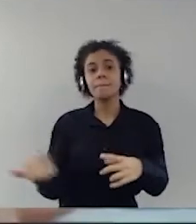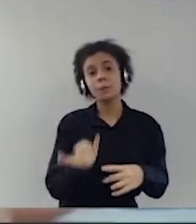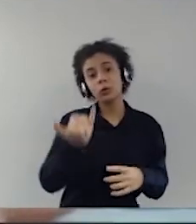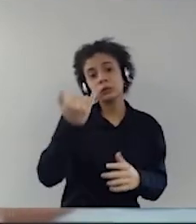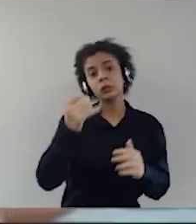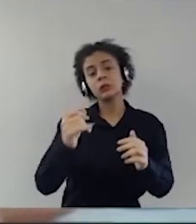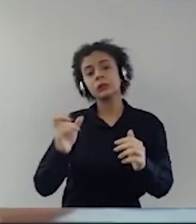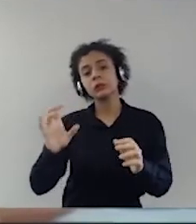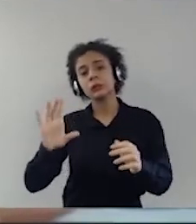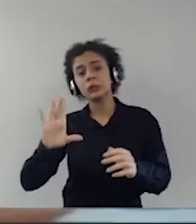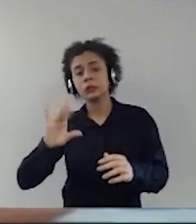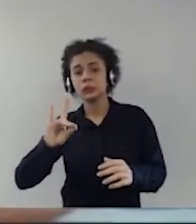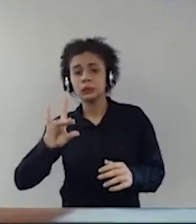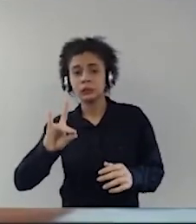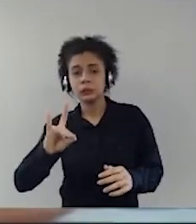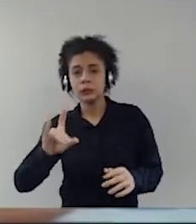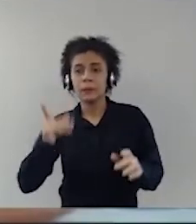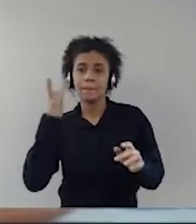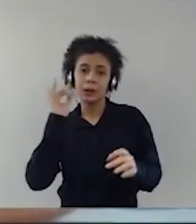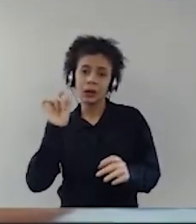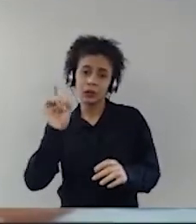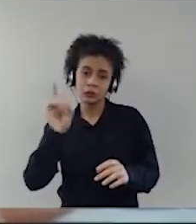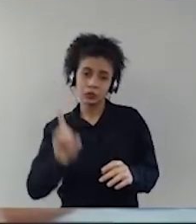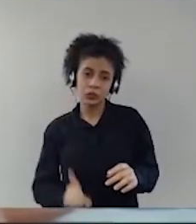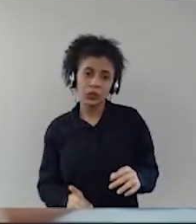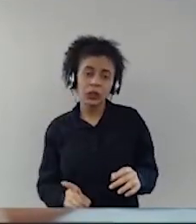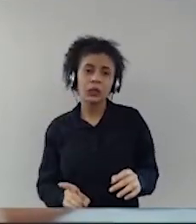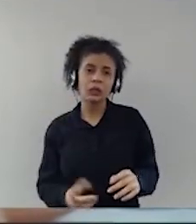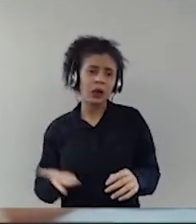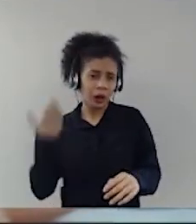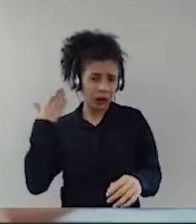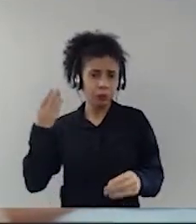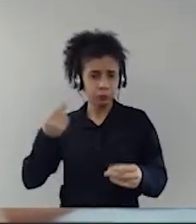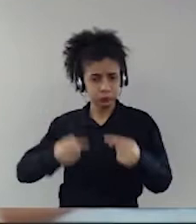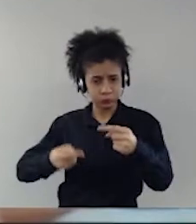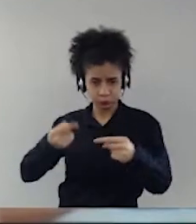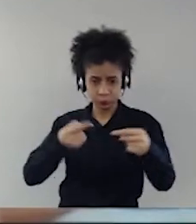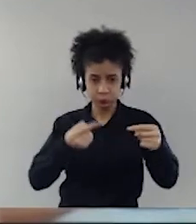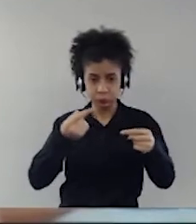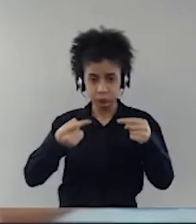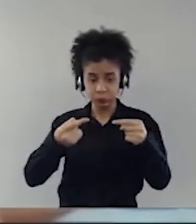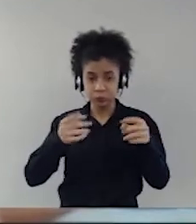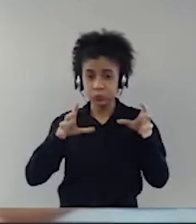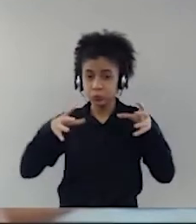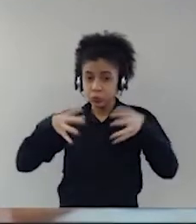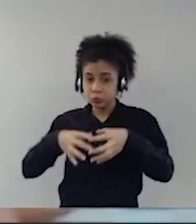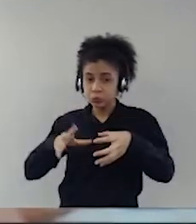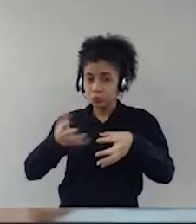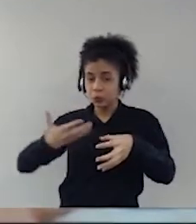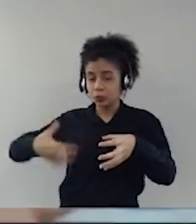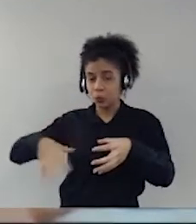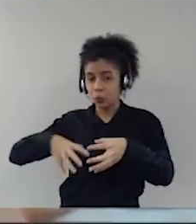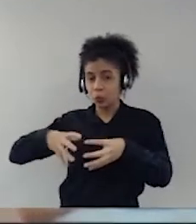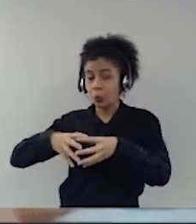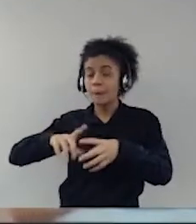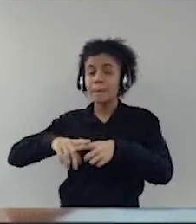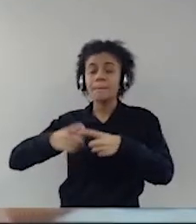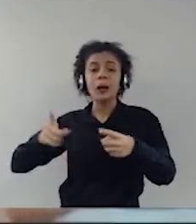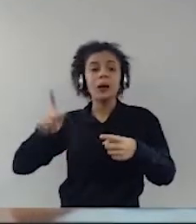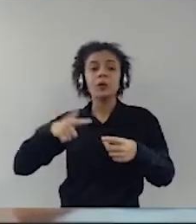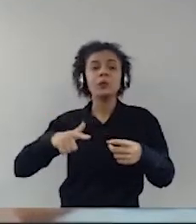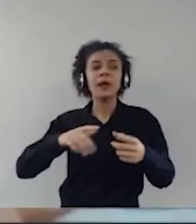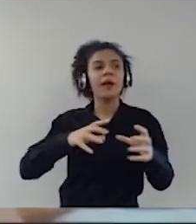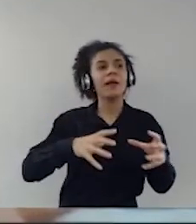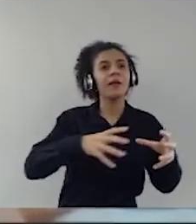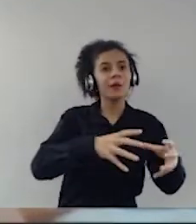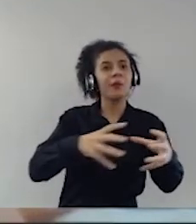ciência para o direito. A gente discutia isso muito, talvez, no âmbito ambiental. Então, o